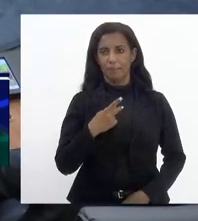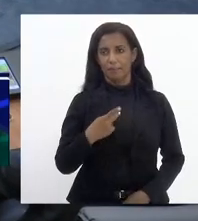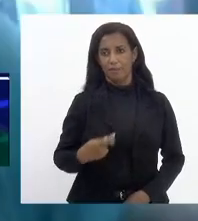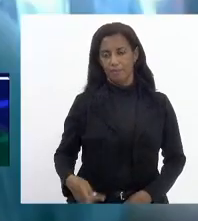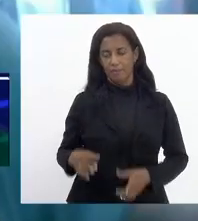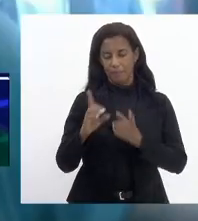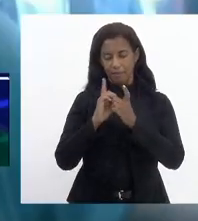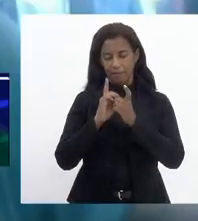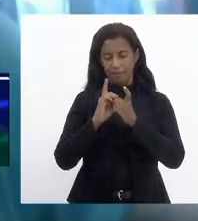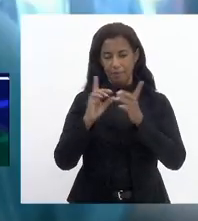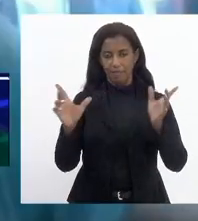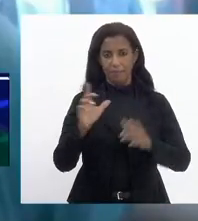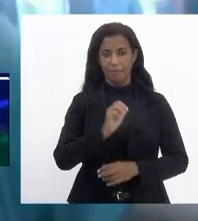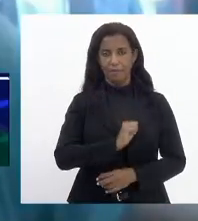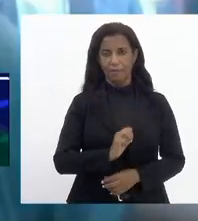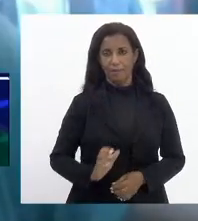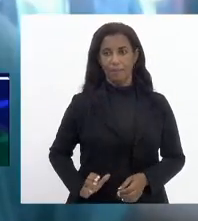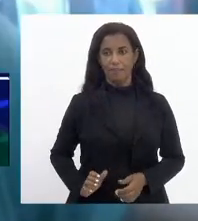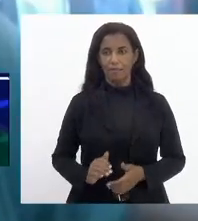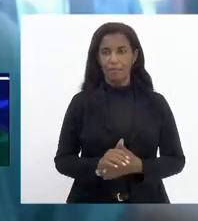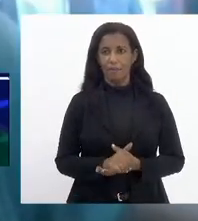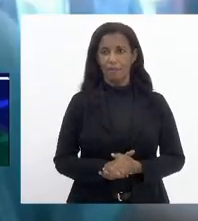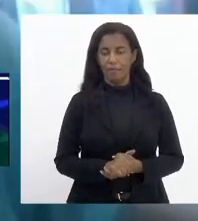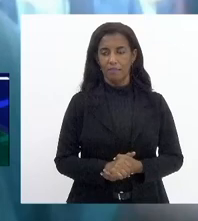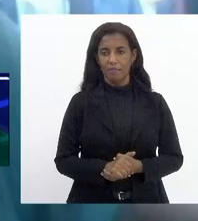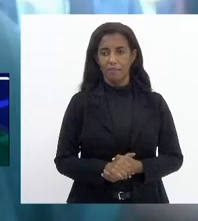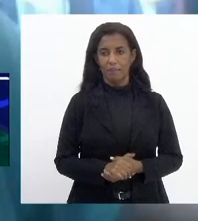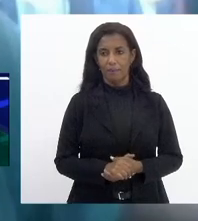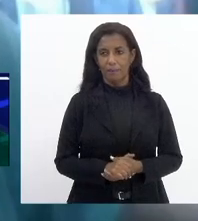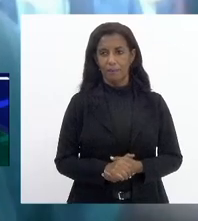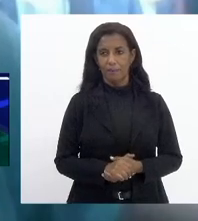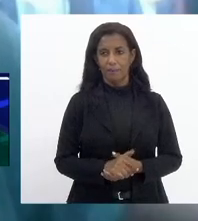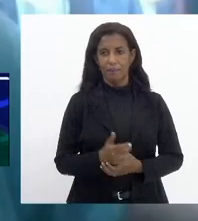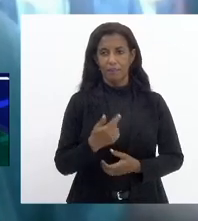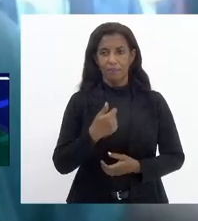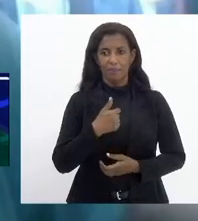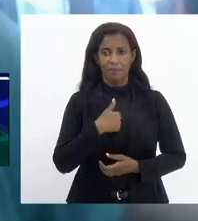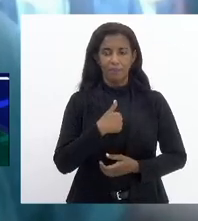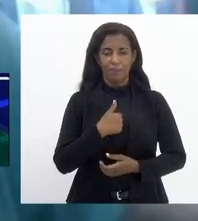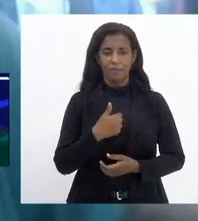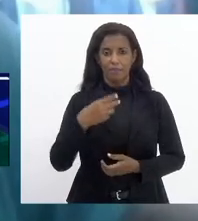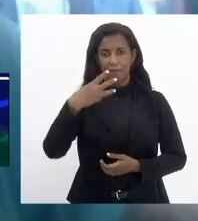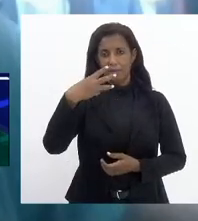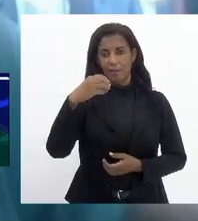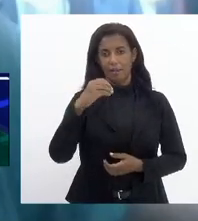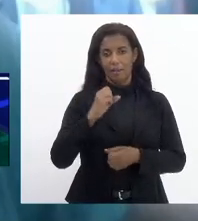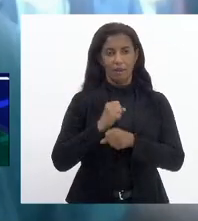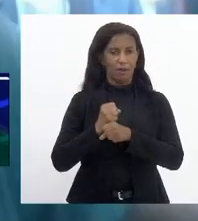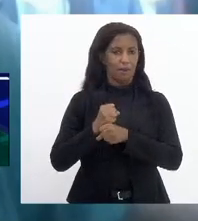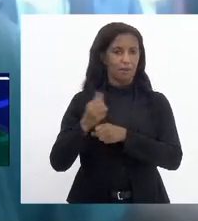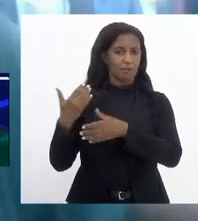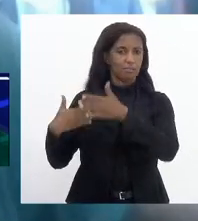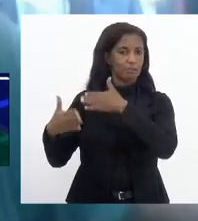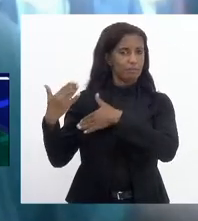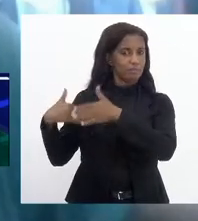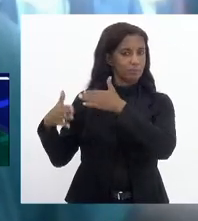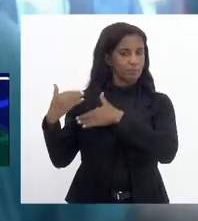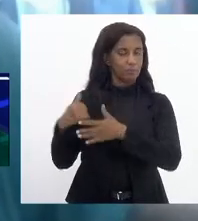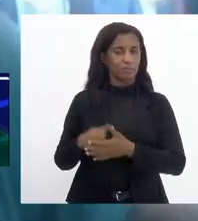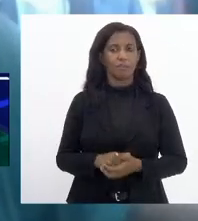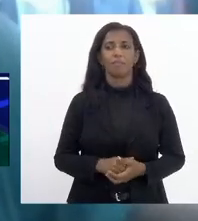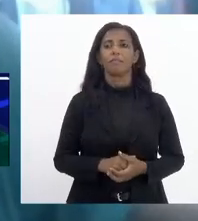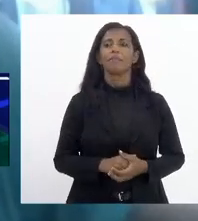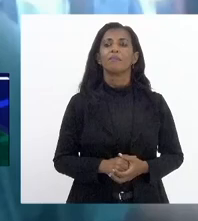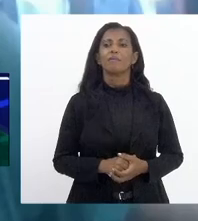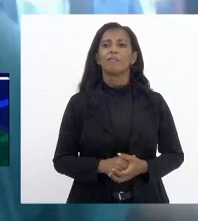Presidente democrático André Siciliano. Eu, há 30 anos atrás, nós pusemos batata